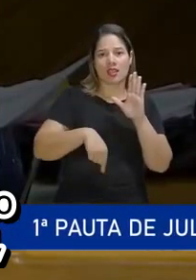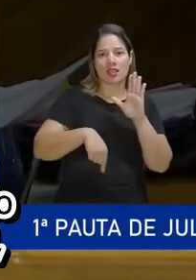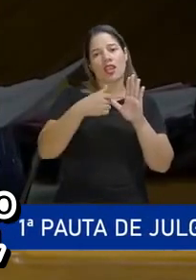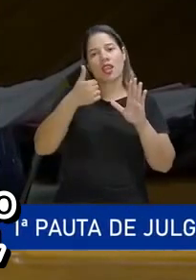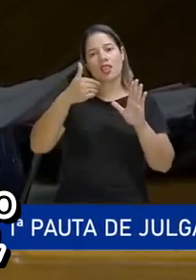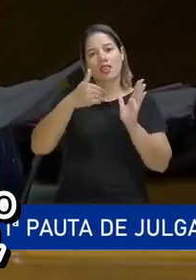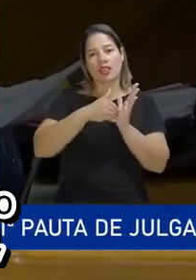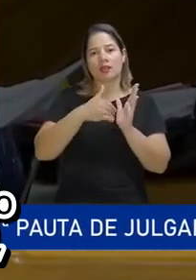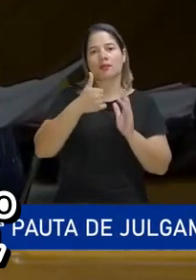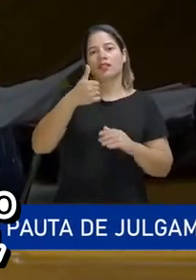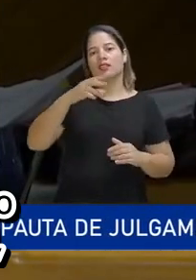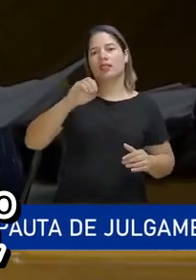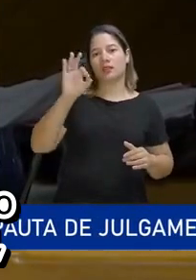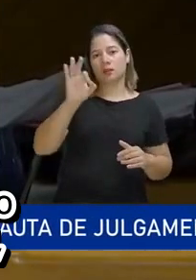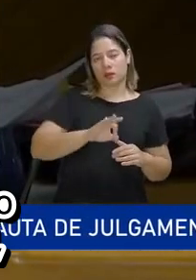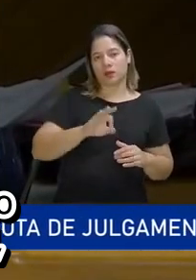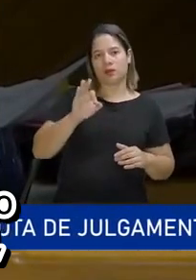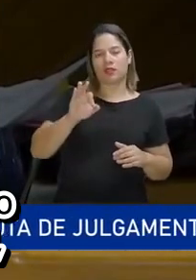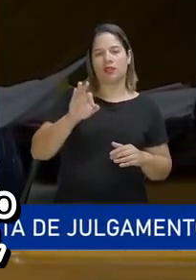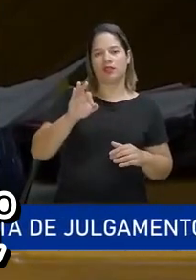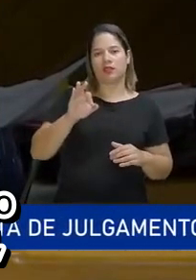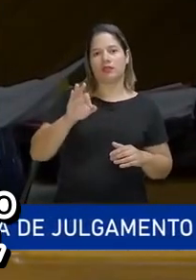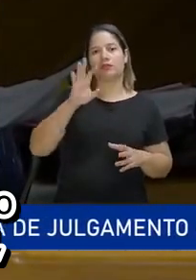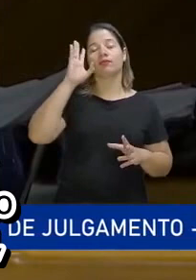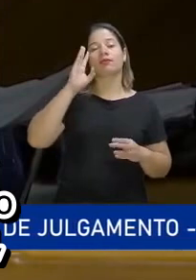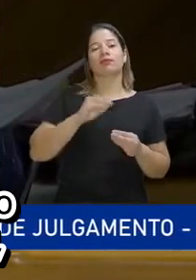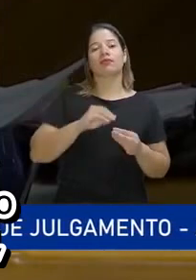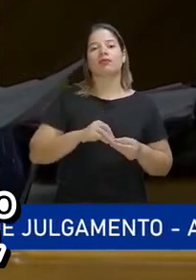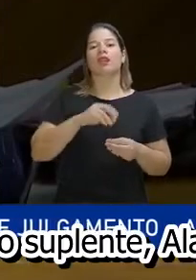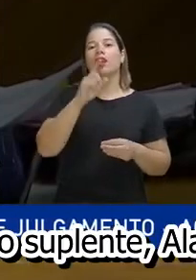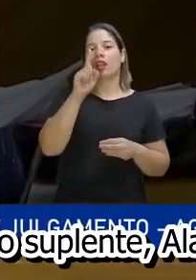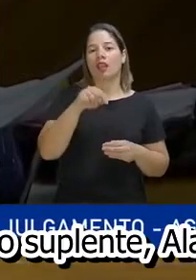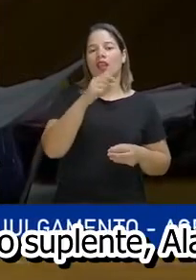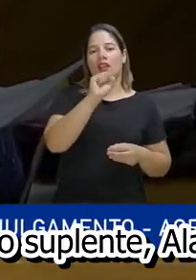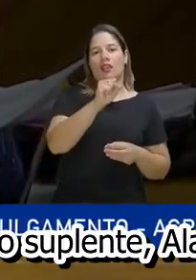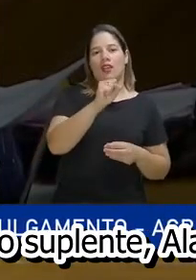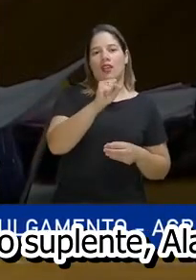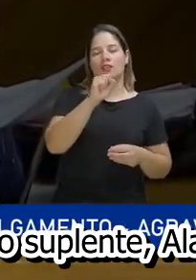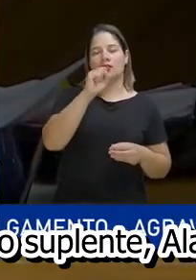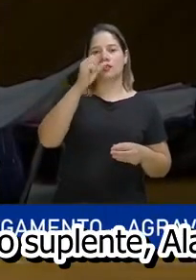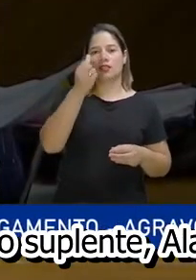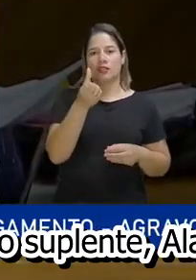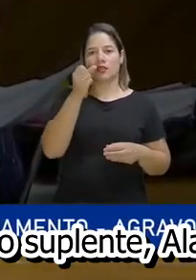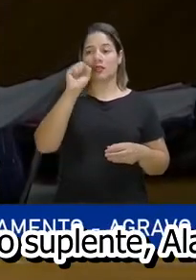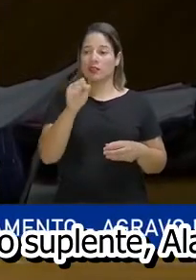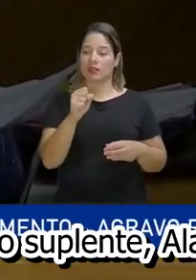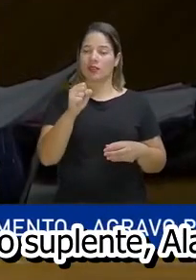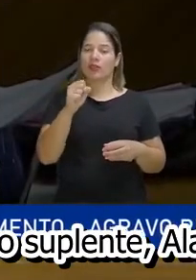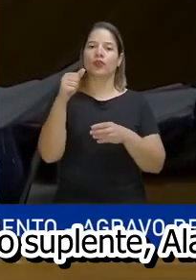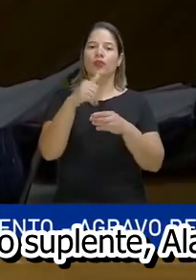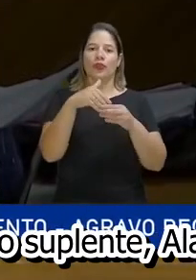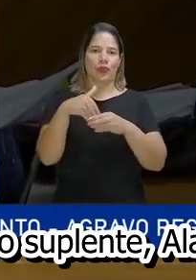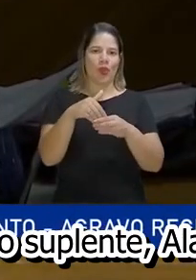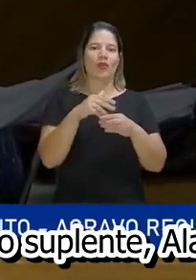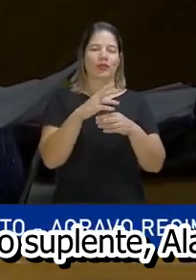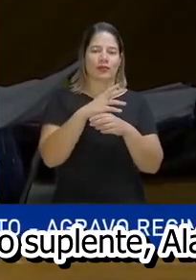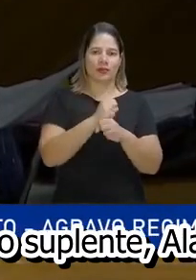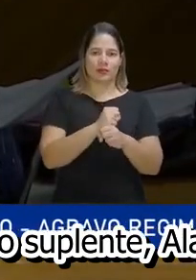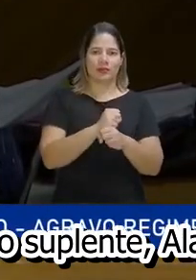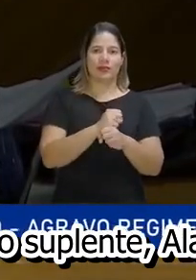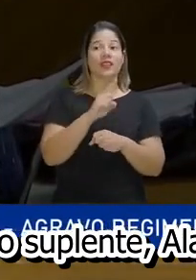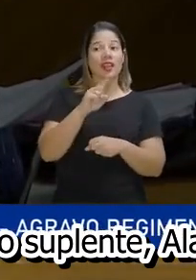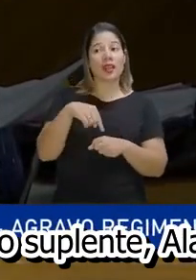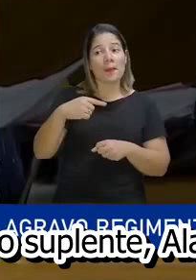superior a 10% do quociente eleitoral, ou seja, 868 votos, o que somente seria cumprido pelo